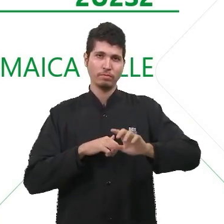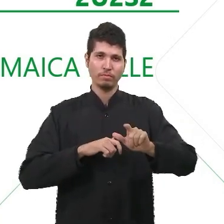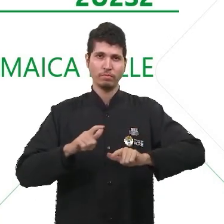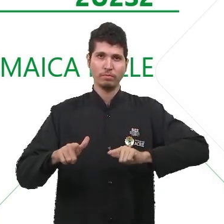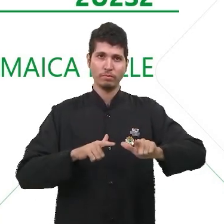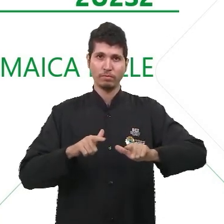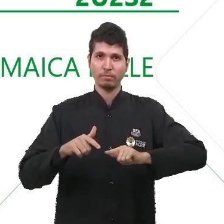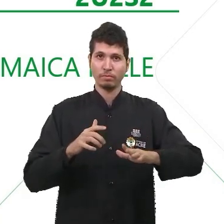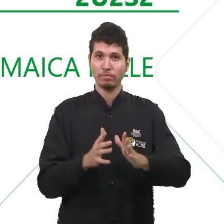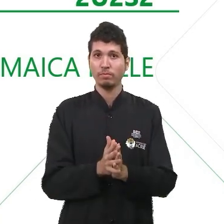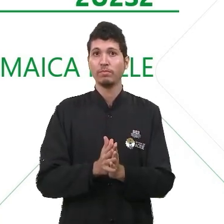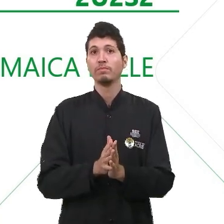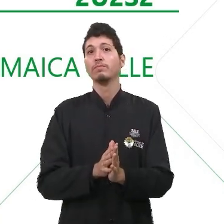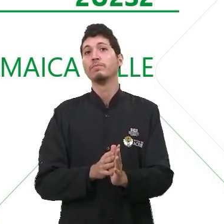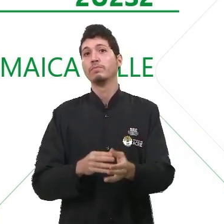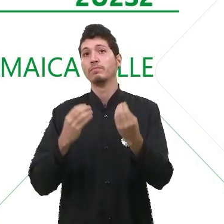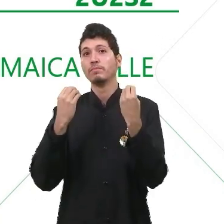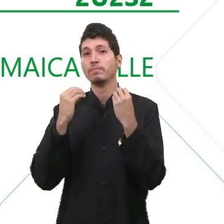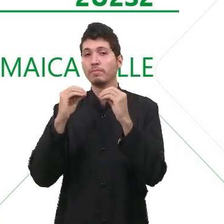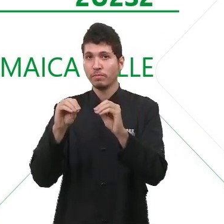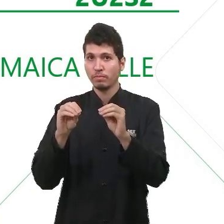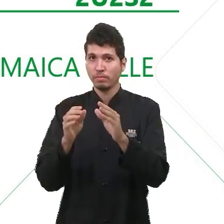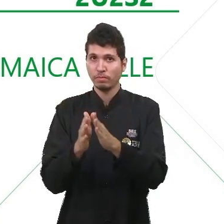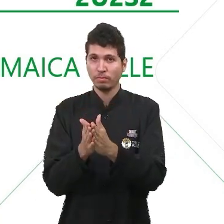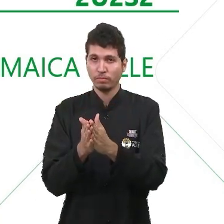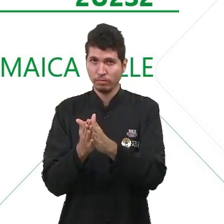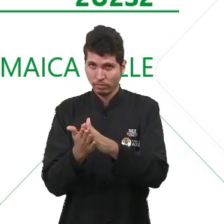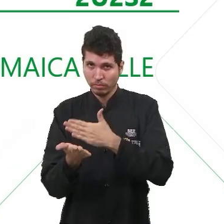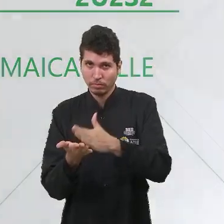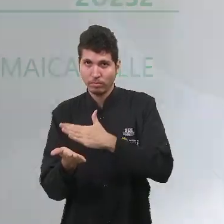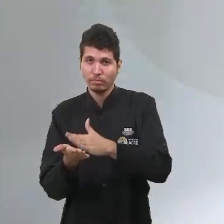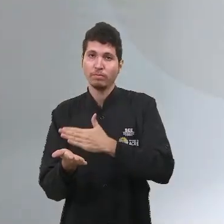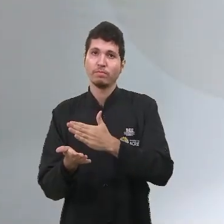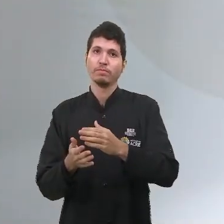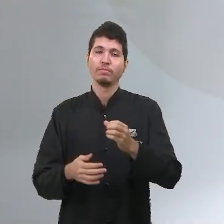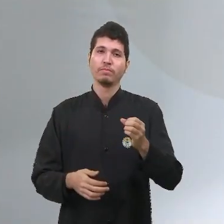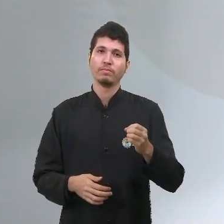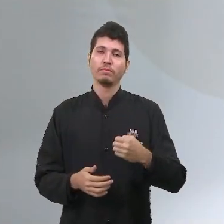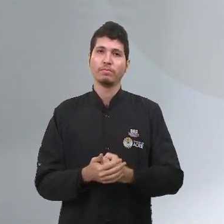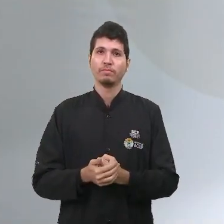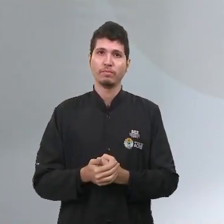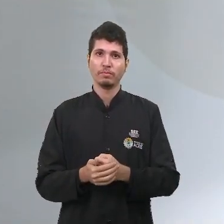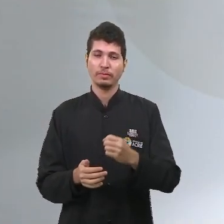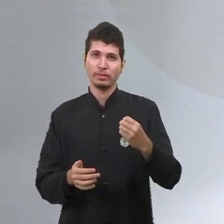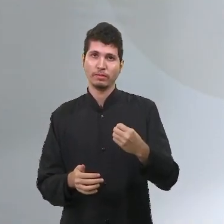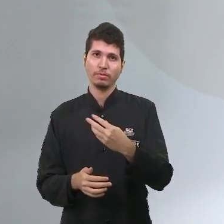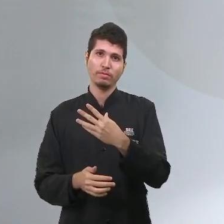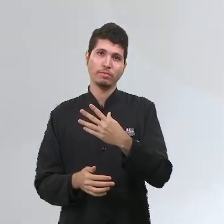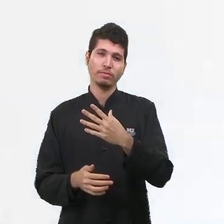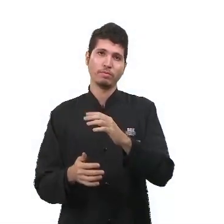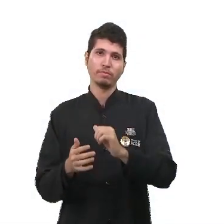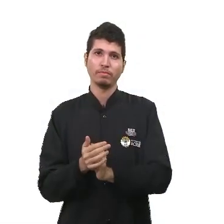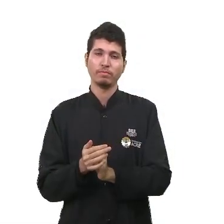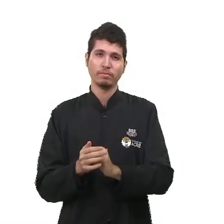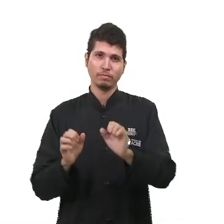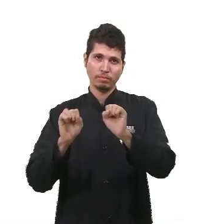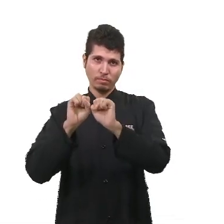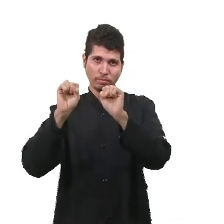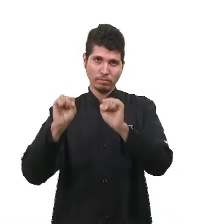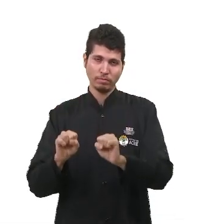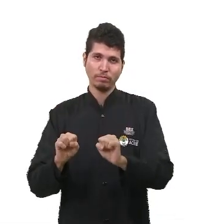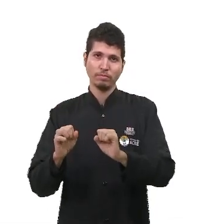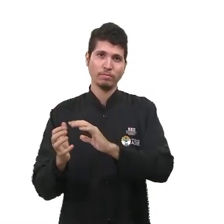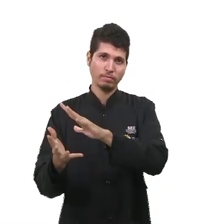no caderno Sociedades Contemporâneas na Nova Configuração Mundial. Vamos então começar a nossa